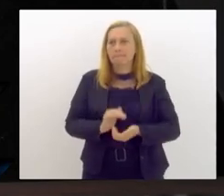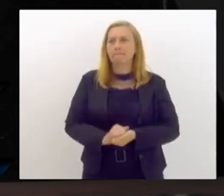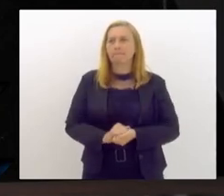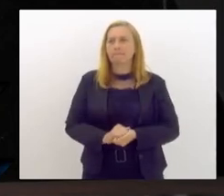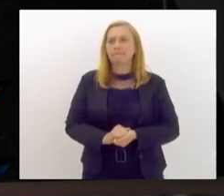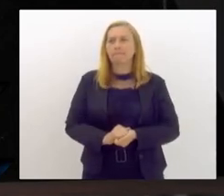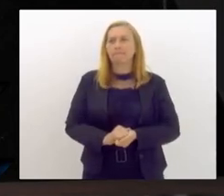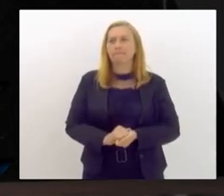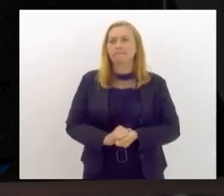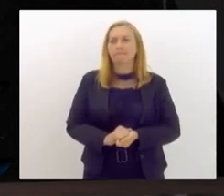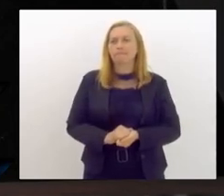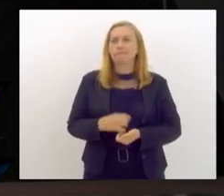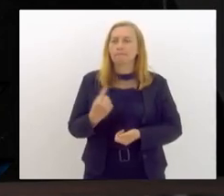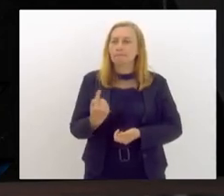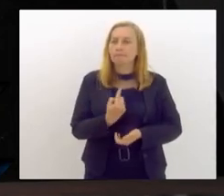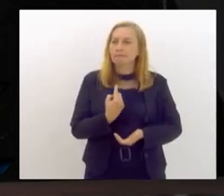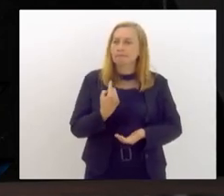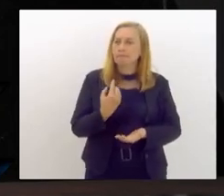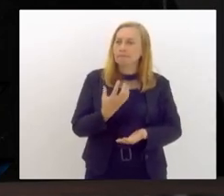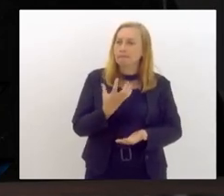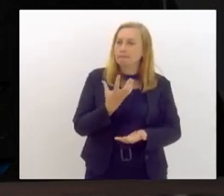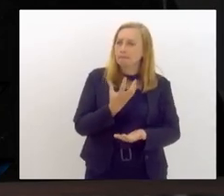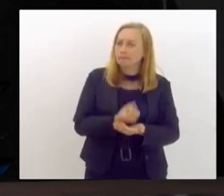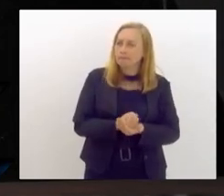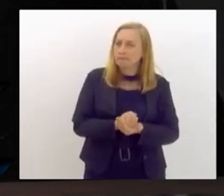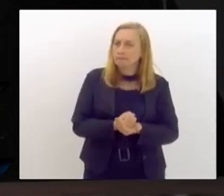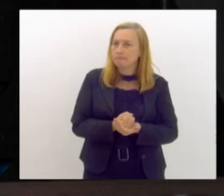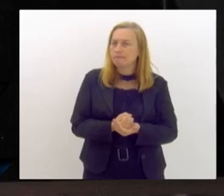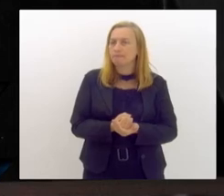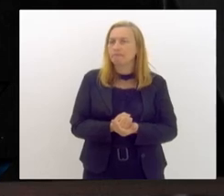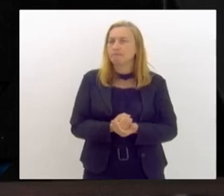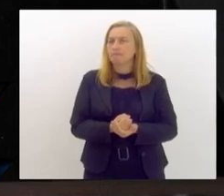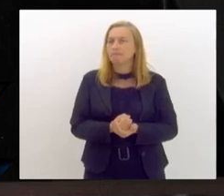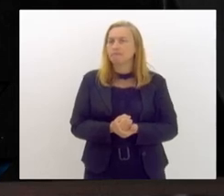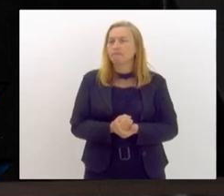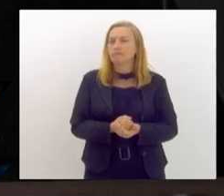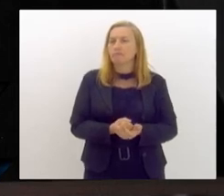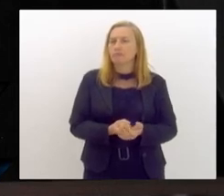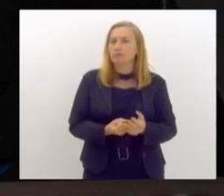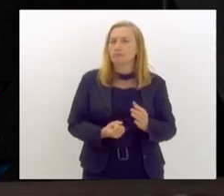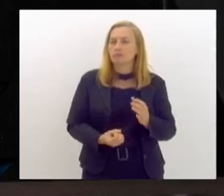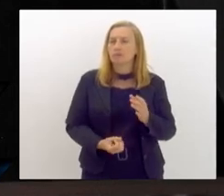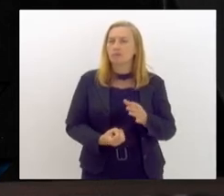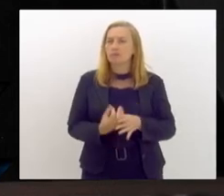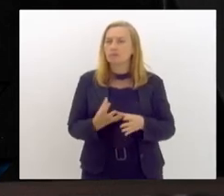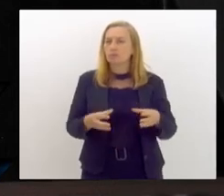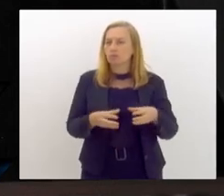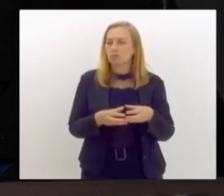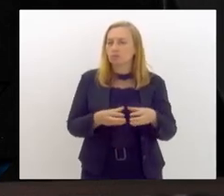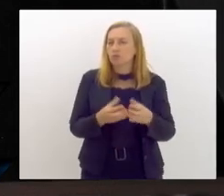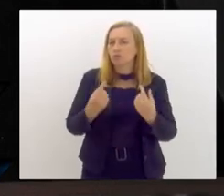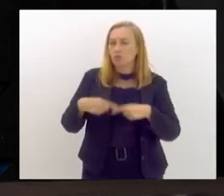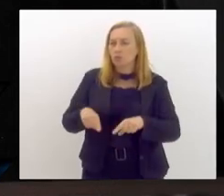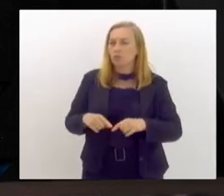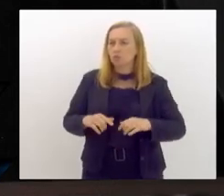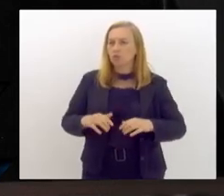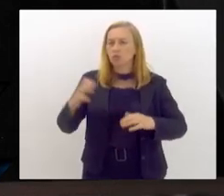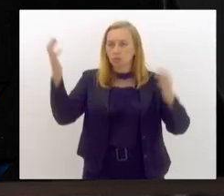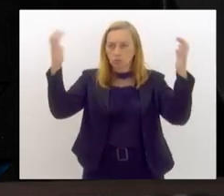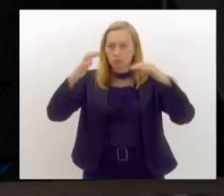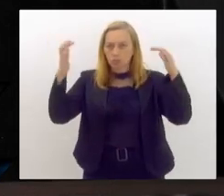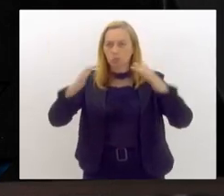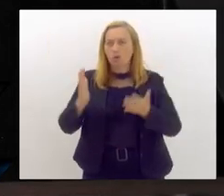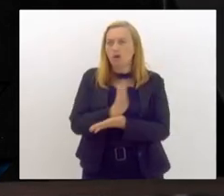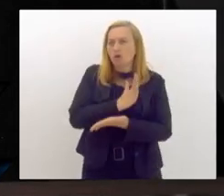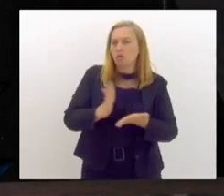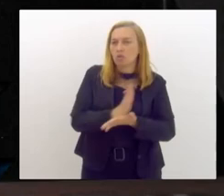nós protocolizamos uma frente estadual contra alagamentos e enchentes, da qual tem alguns deputados